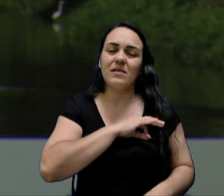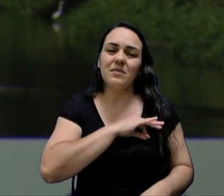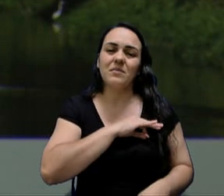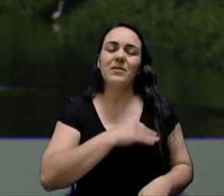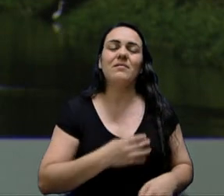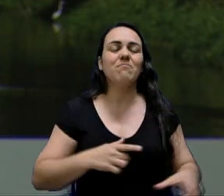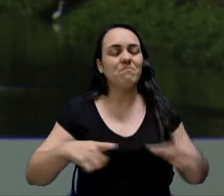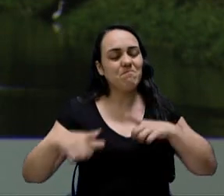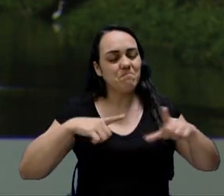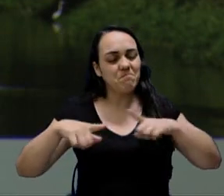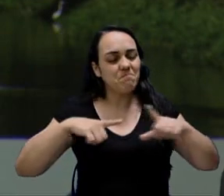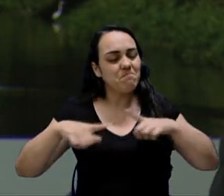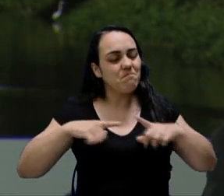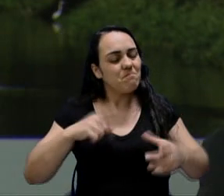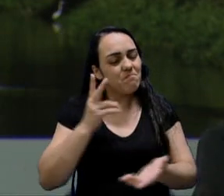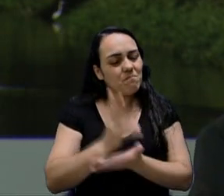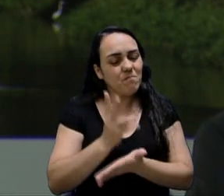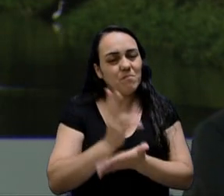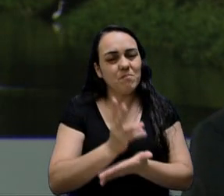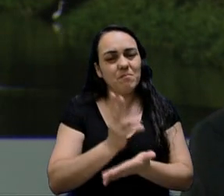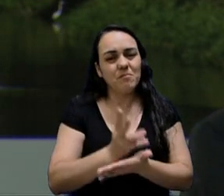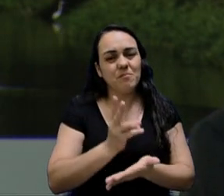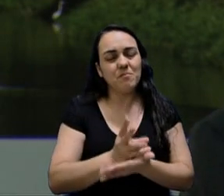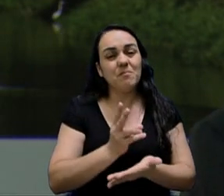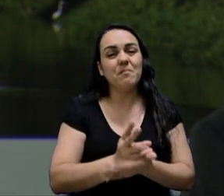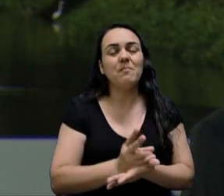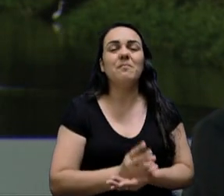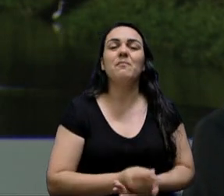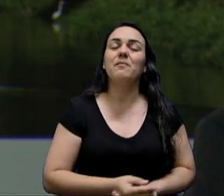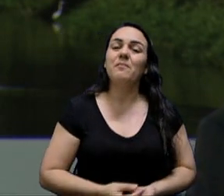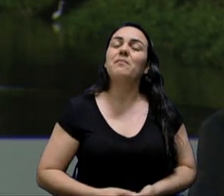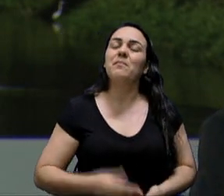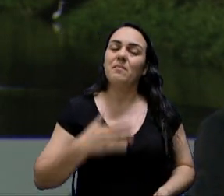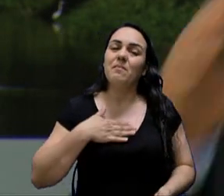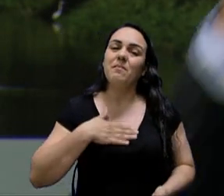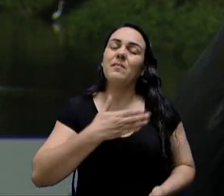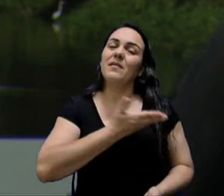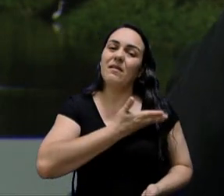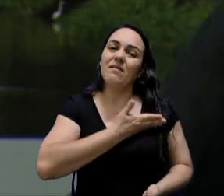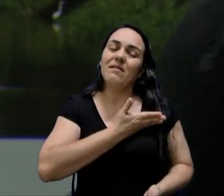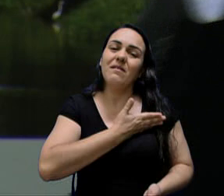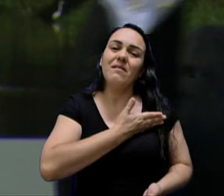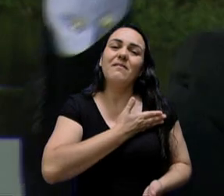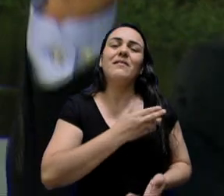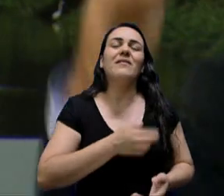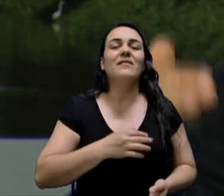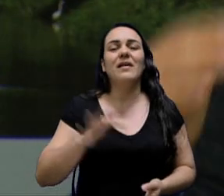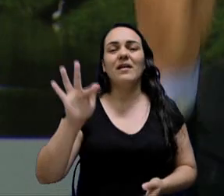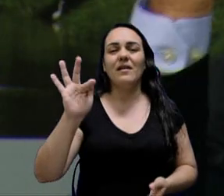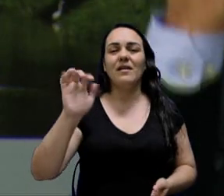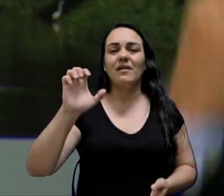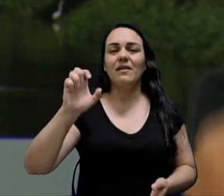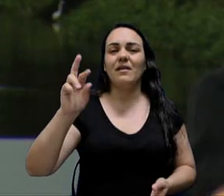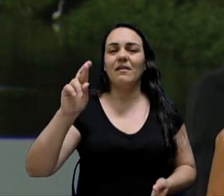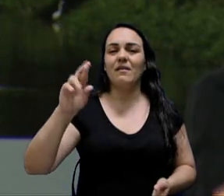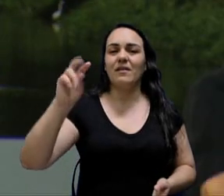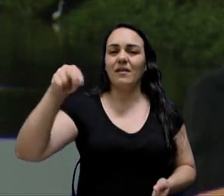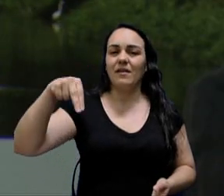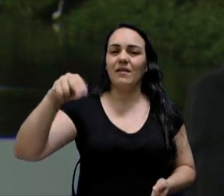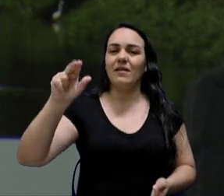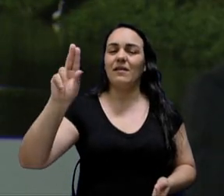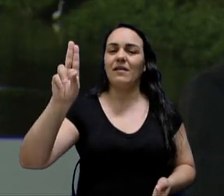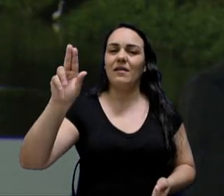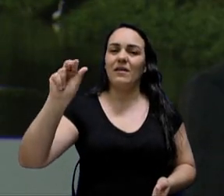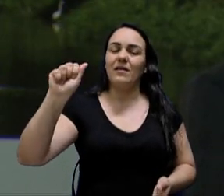companheiro de trabalho também. Meu colega delegado federal, Fernando Bonsac, eu estou começando a enxergar agora, gente, eu estou começando a cair em